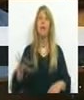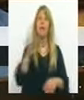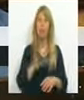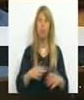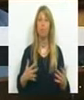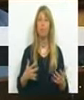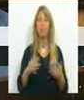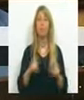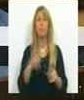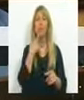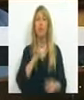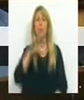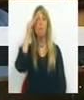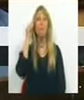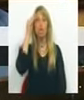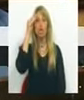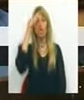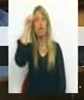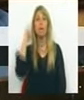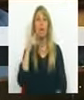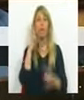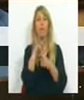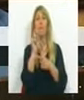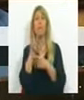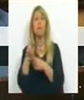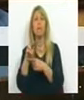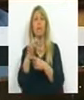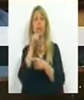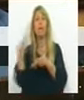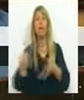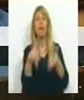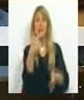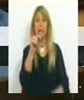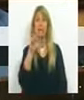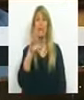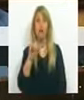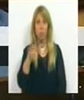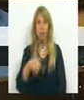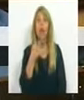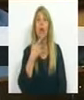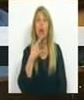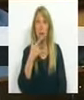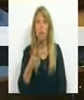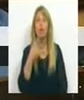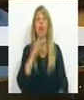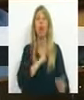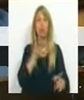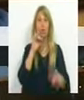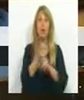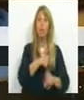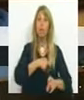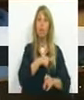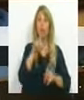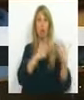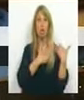e não podemos esquecer, na visita ao Tesco, que aqui tanto foi falada, os senhores inspectores e os responsáveis da